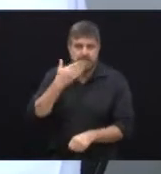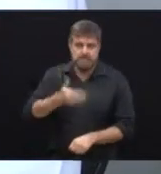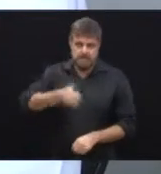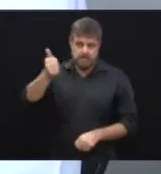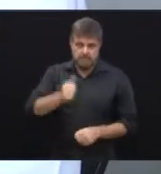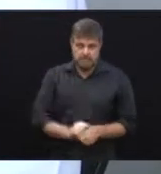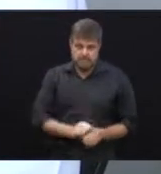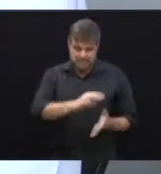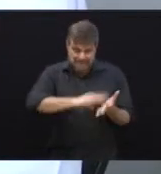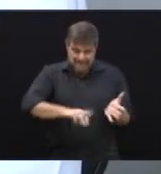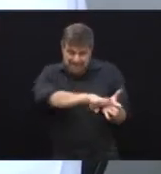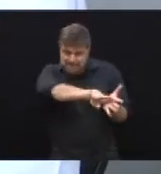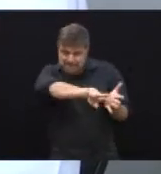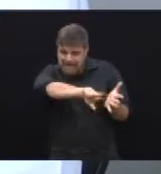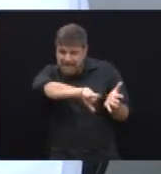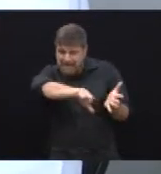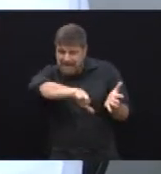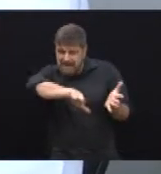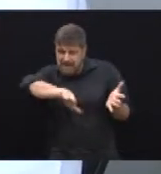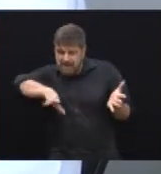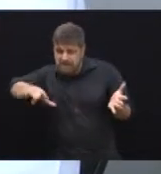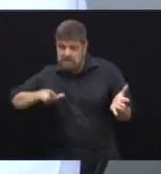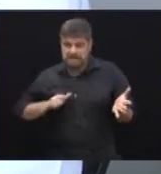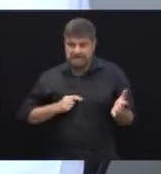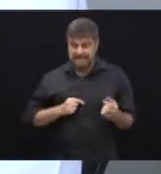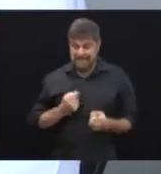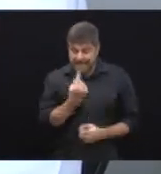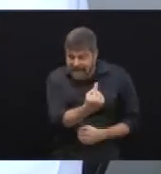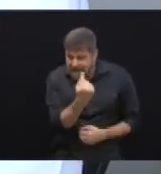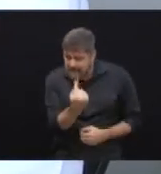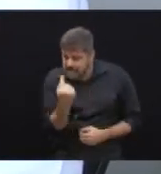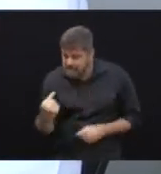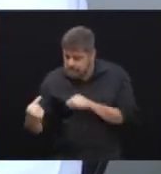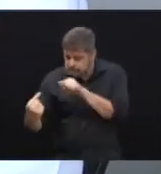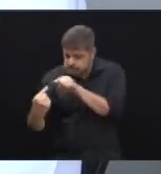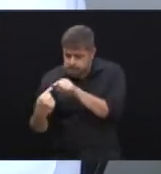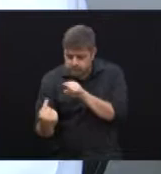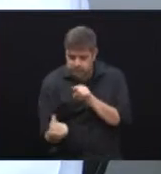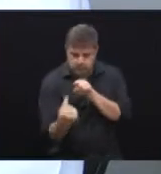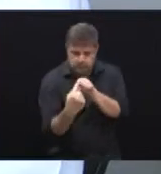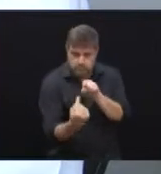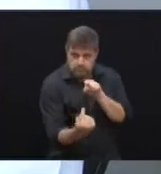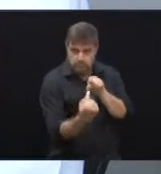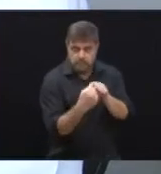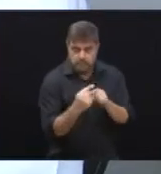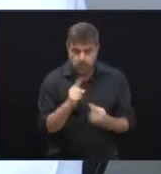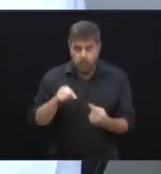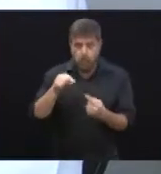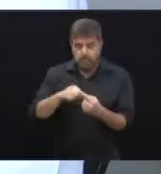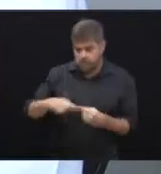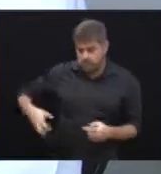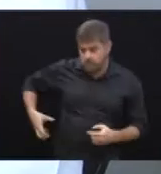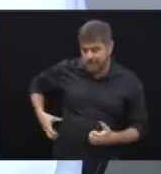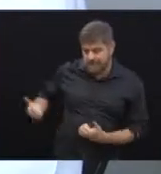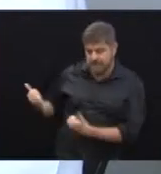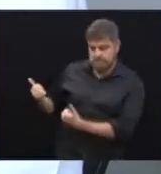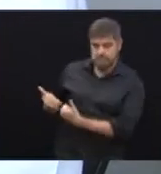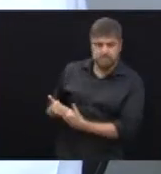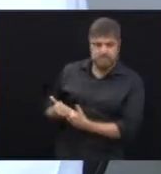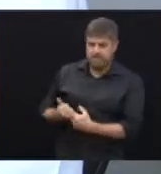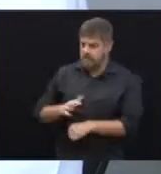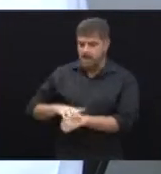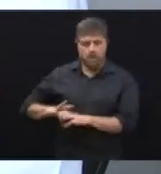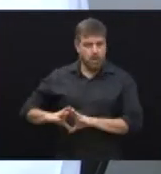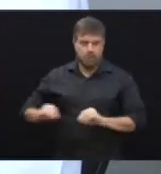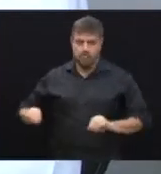e daí de cada modalidade dessa tem a sua peculiaridade, então tudo, mas tudo é isso, é para substituir o rim, nunca para